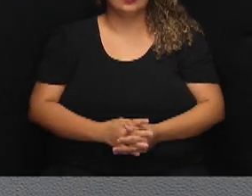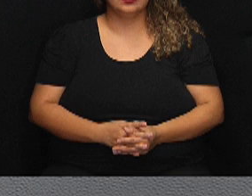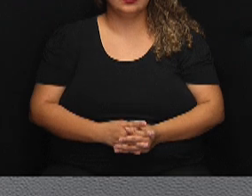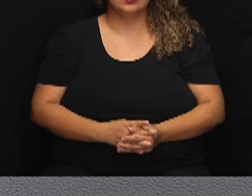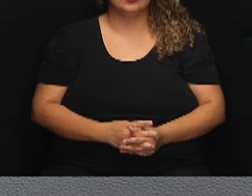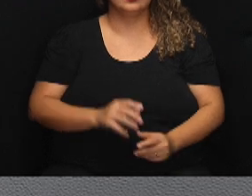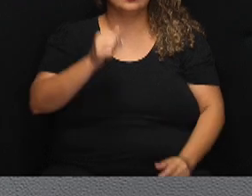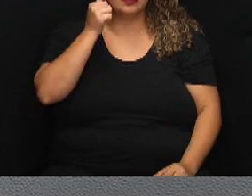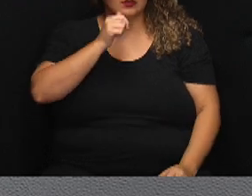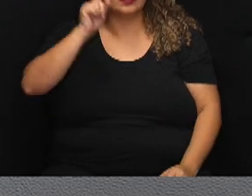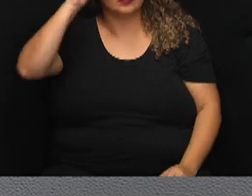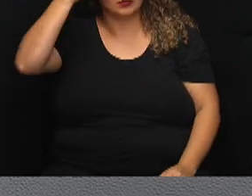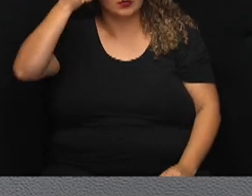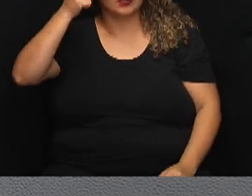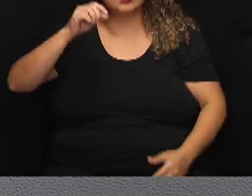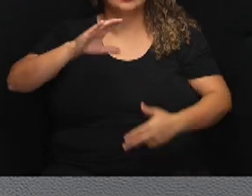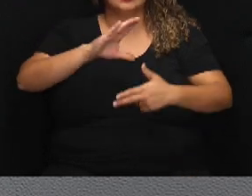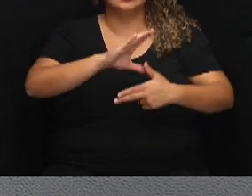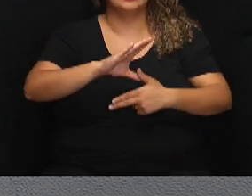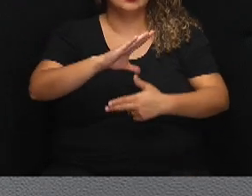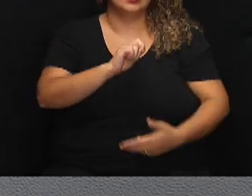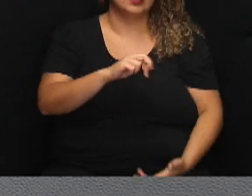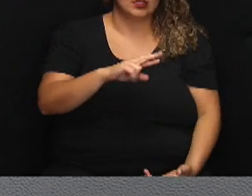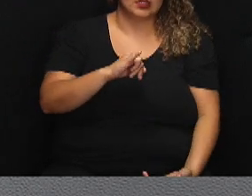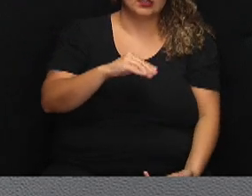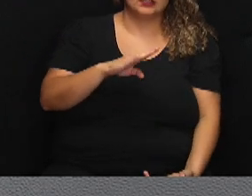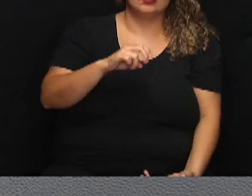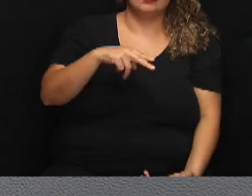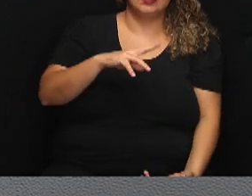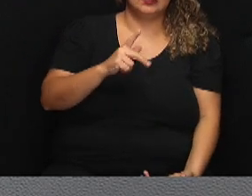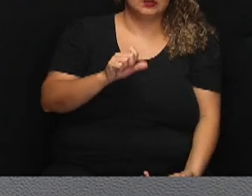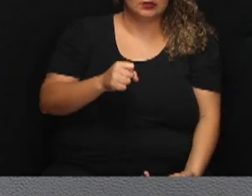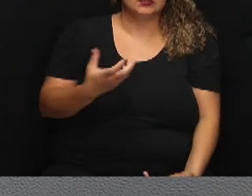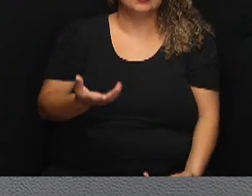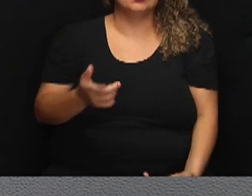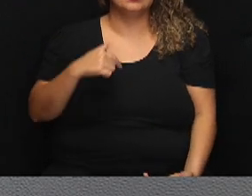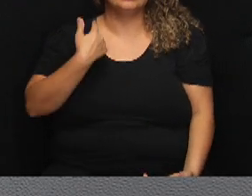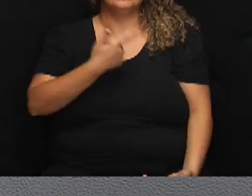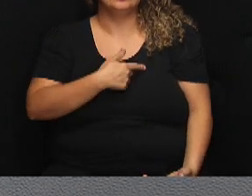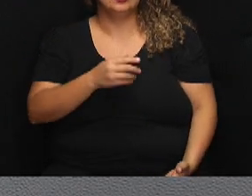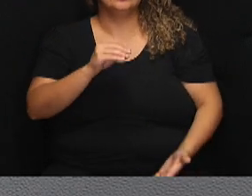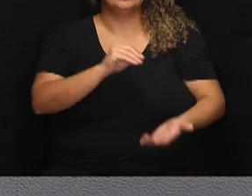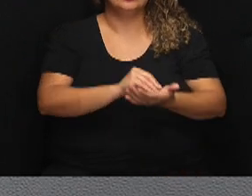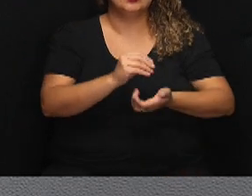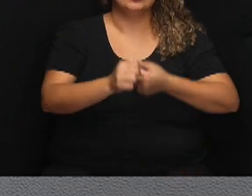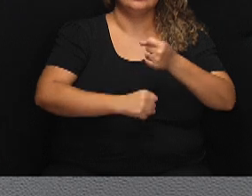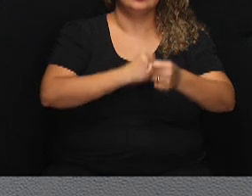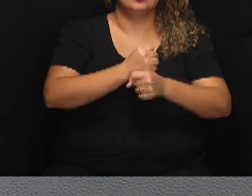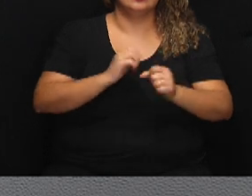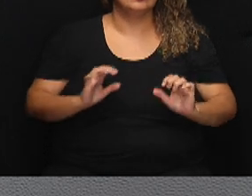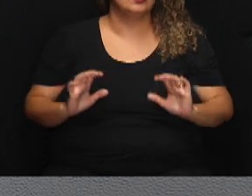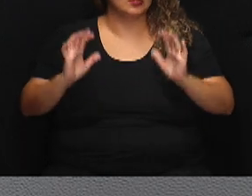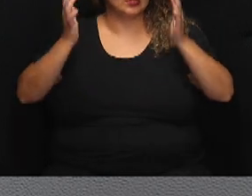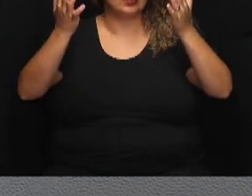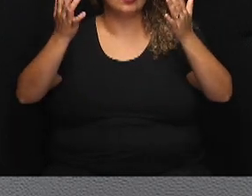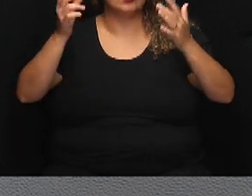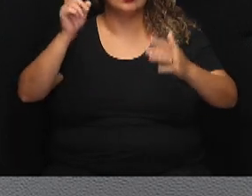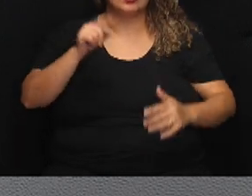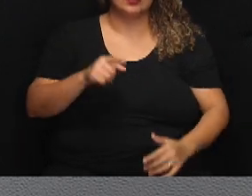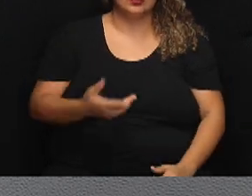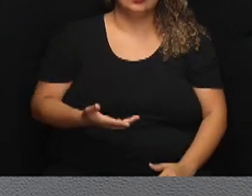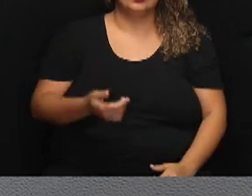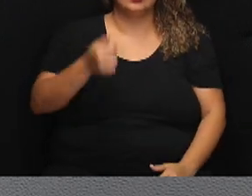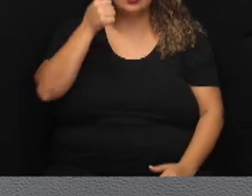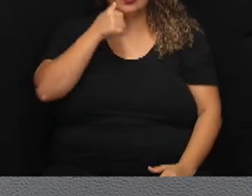as mulheres negras latino-americanas e caribenhas. Então, no último ano, a gente conseguiu promover um festival que é de